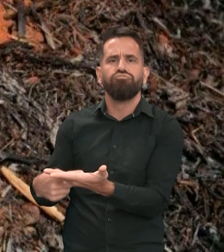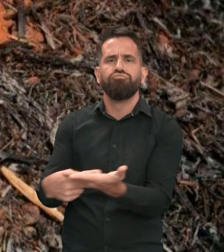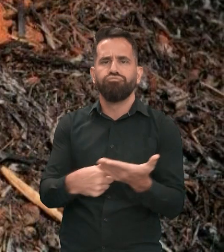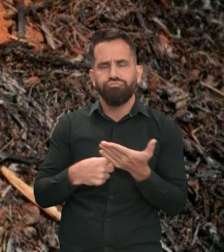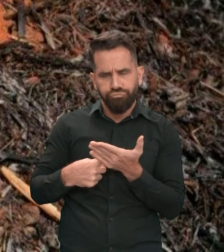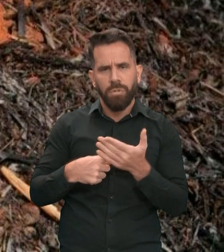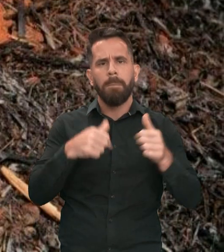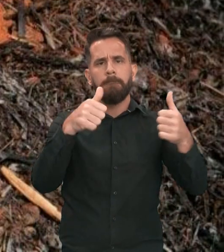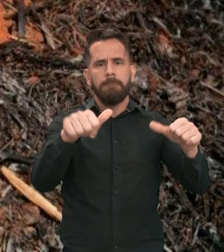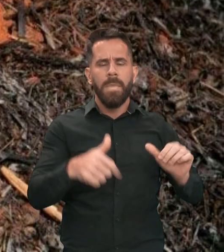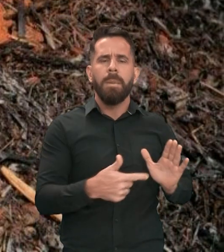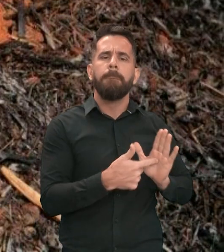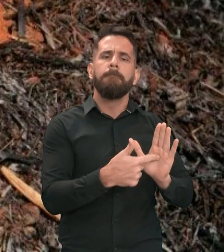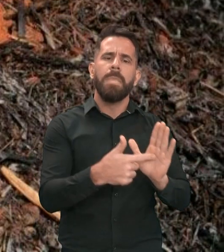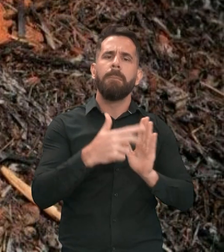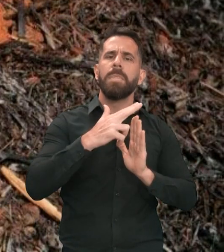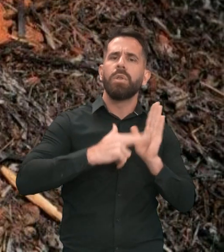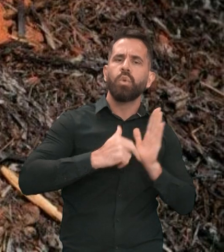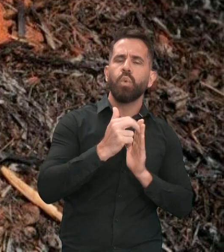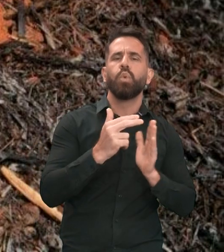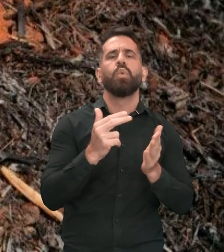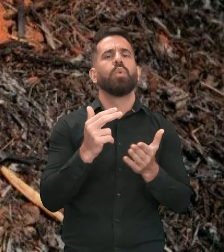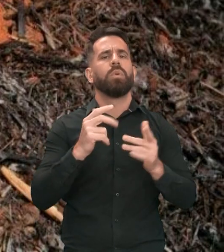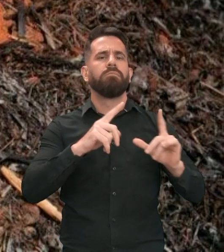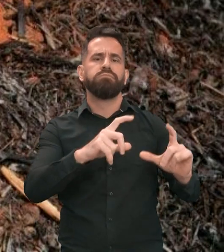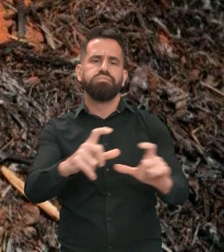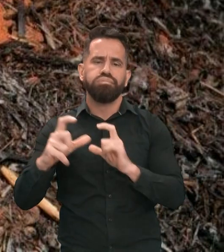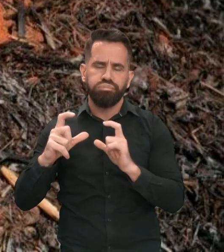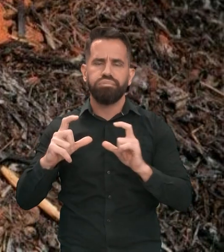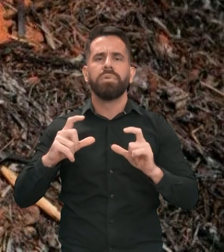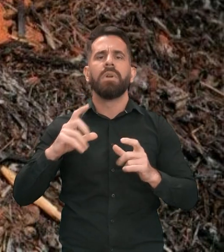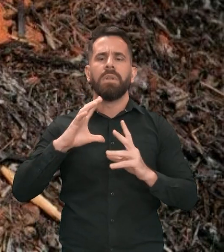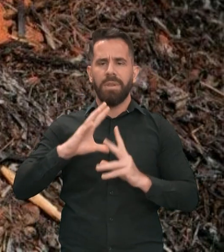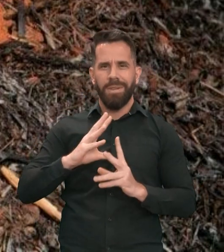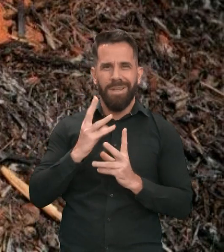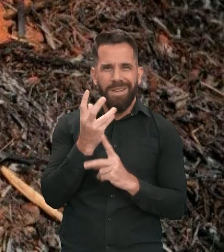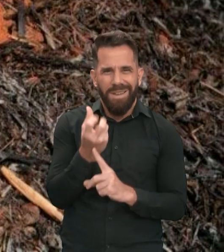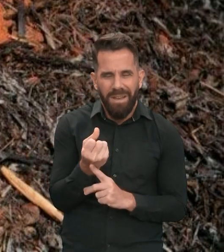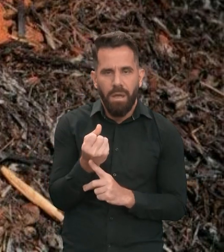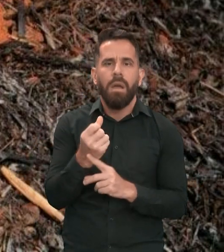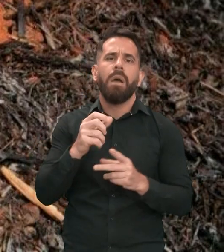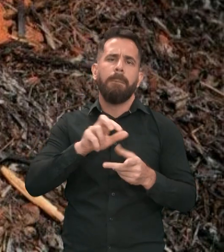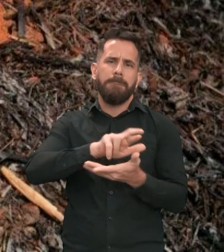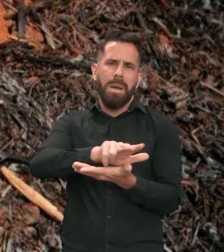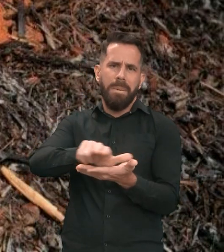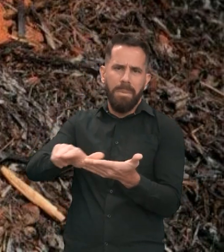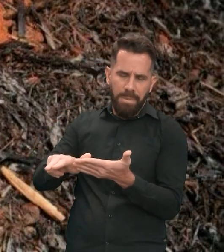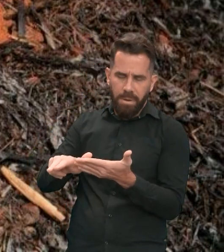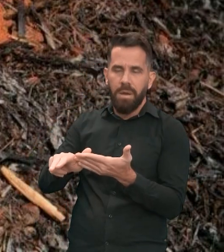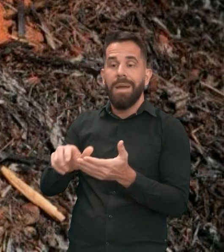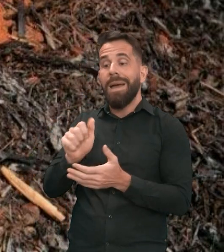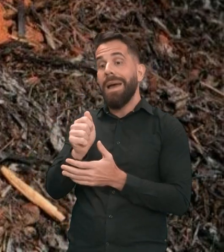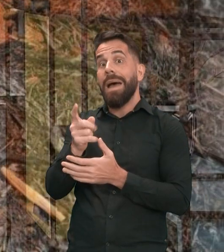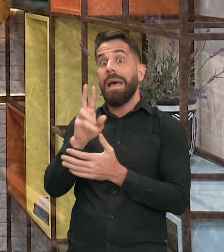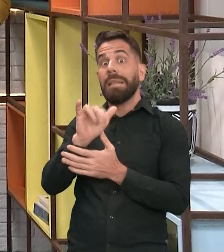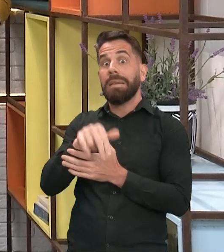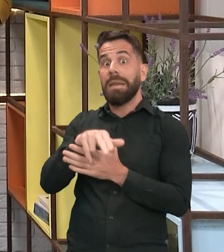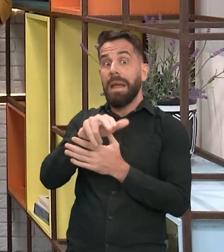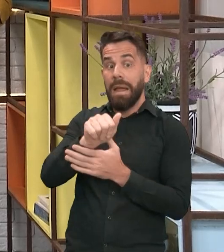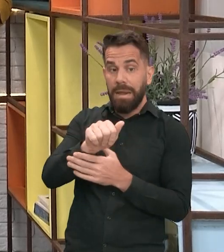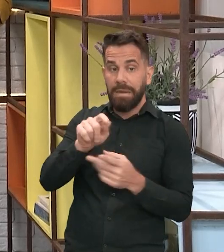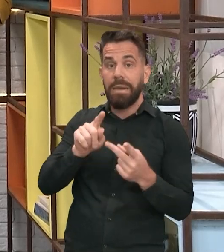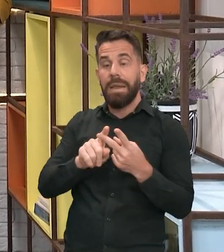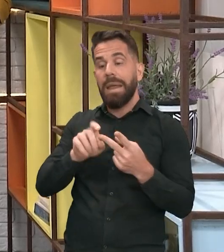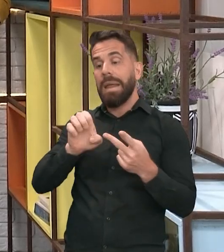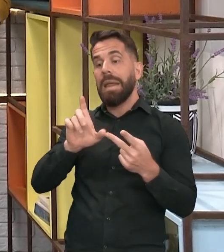desenhos, fotografias, gravuras, vídeo, cerâmica e instalação dos artistas Adriana Mendonça, Eliane